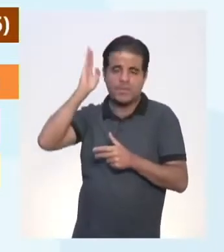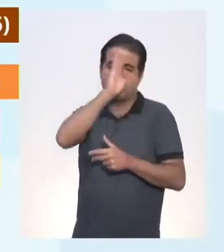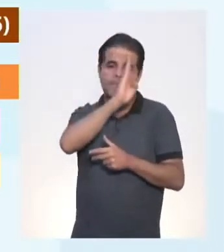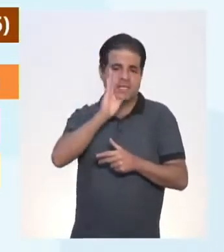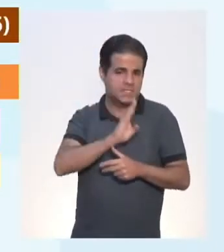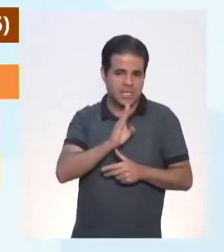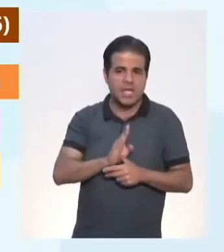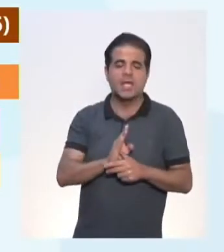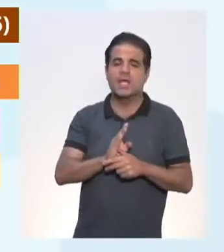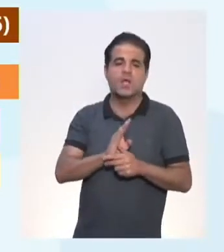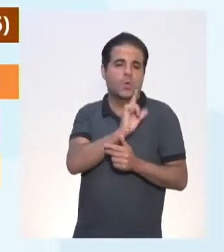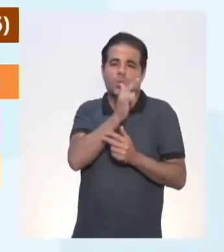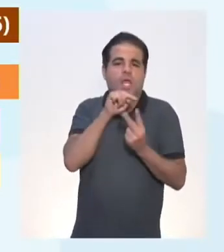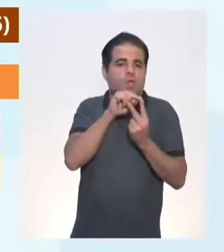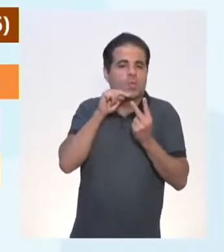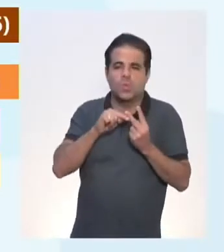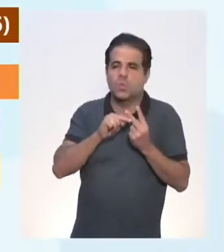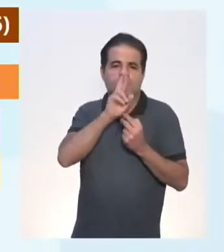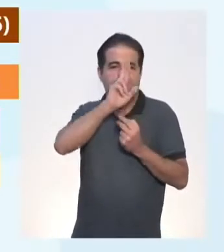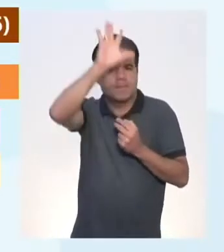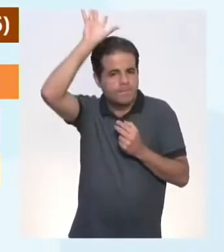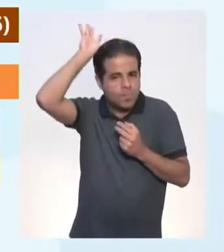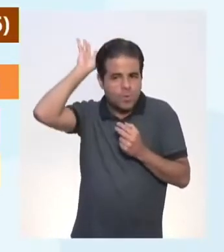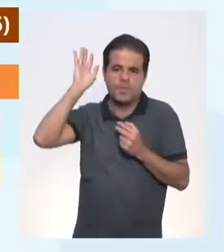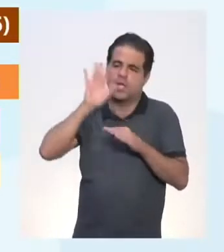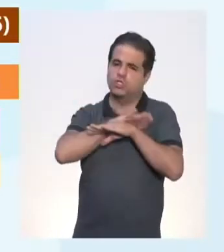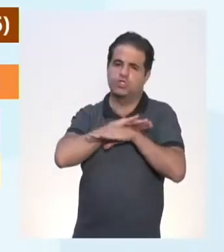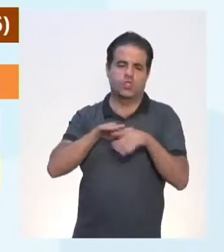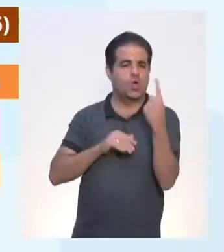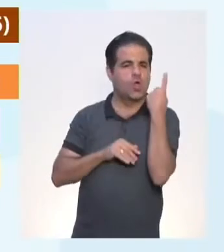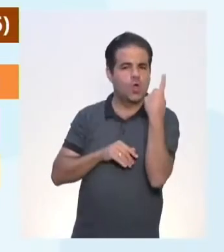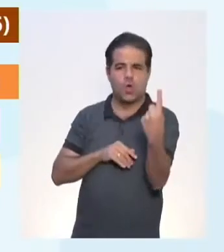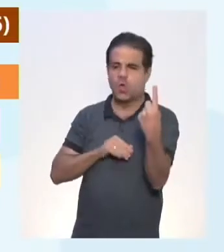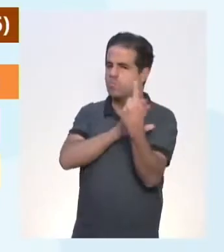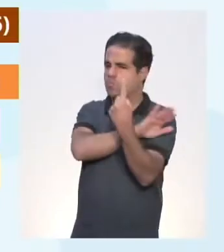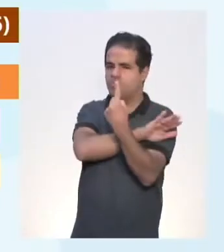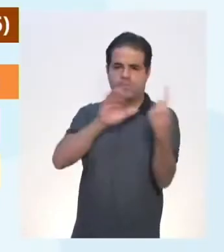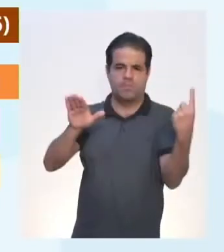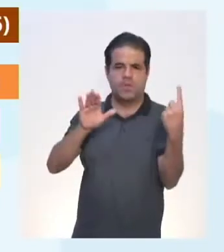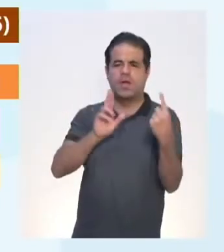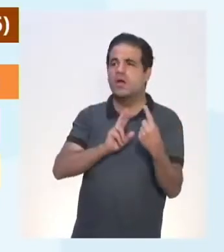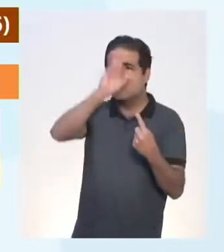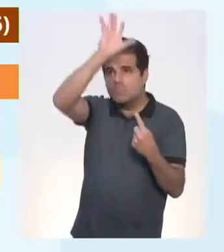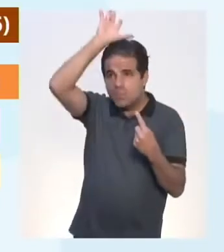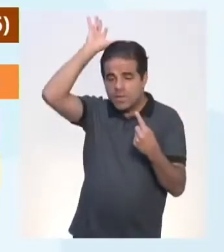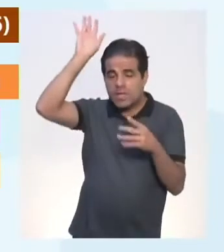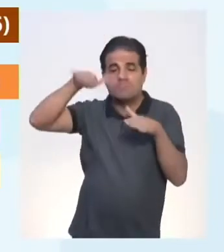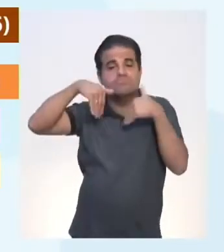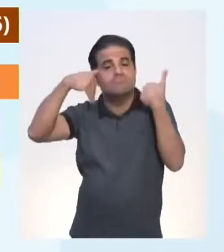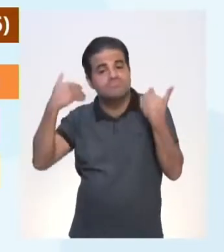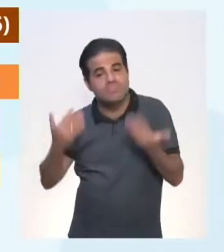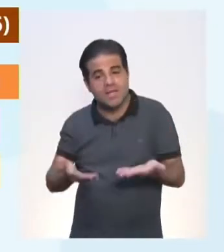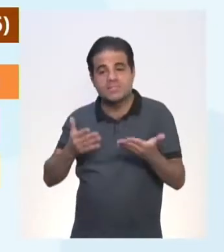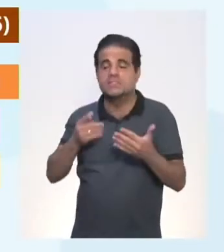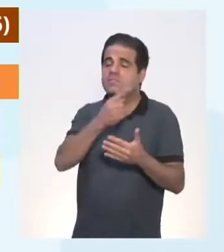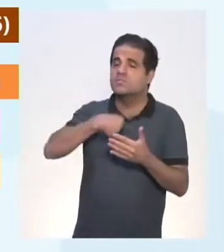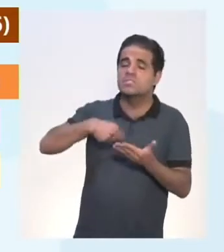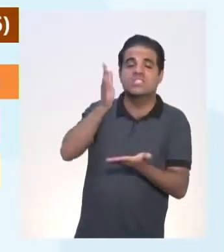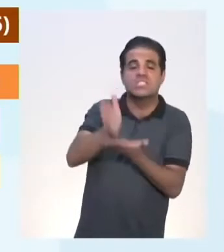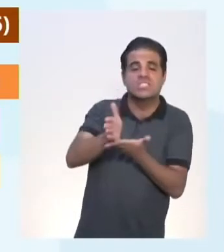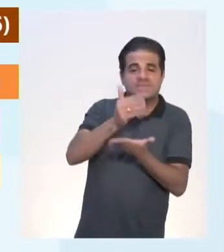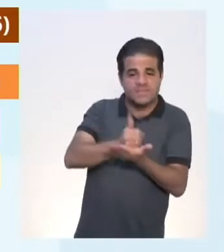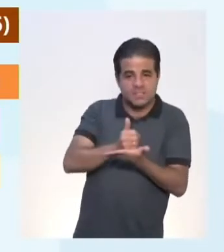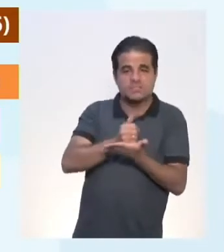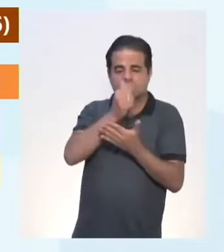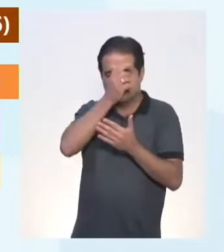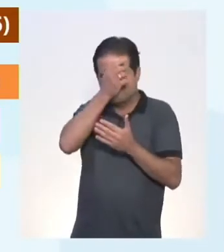Não existe duas repúblicas, é apenas uma república. Mas, didaticamente, nós